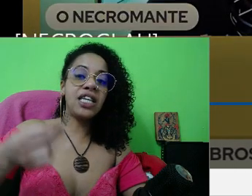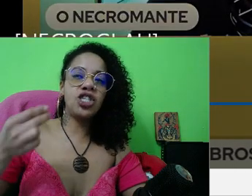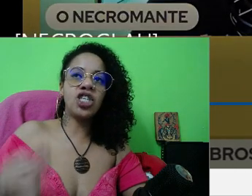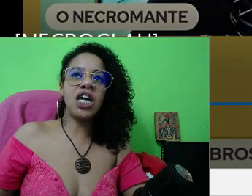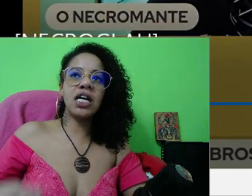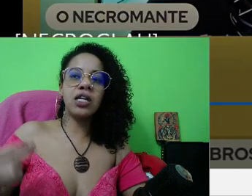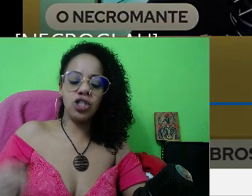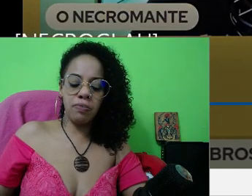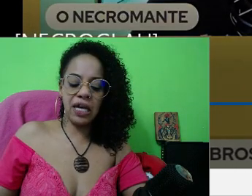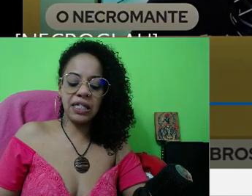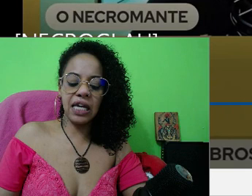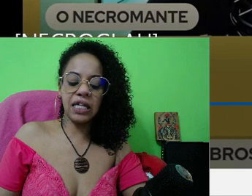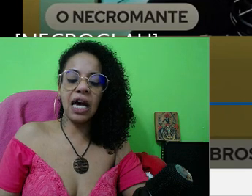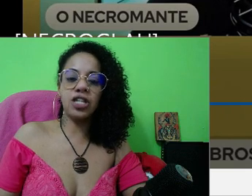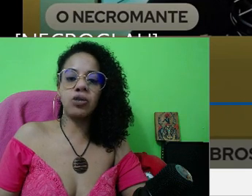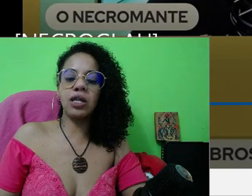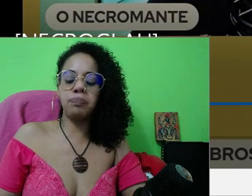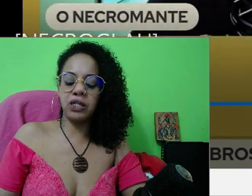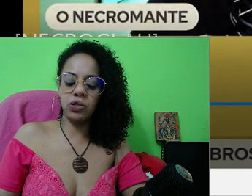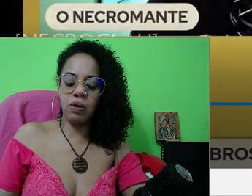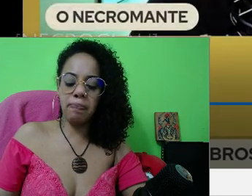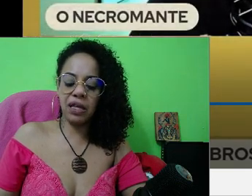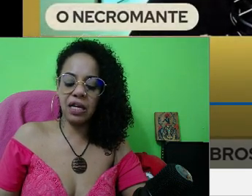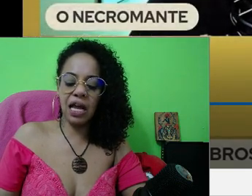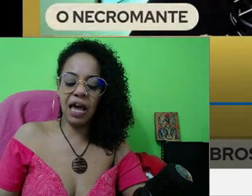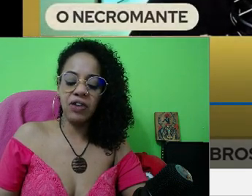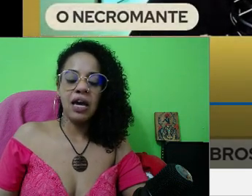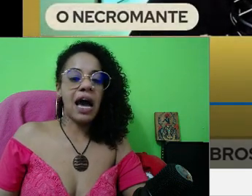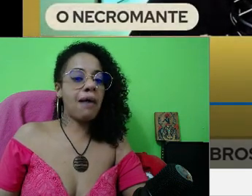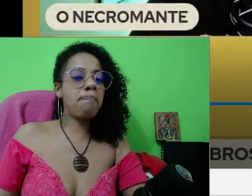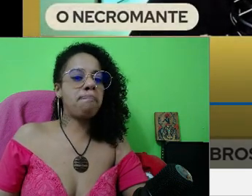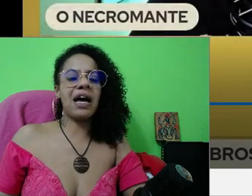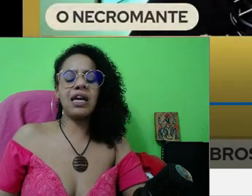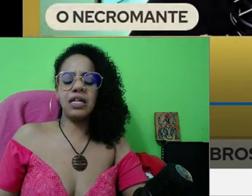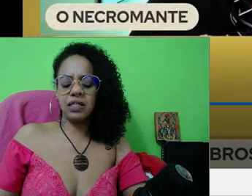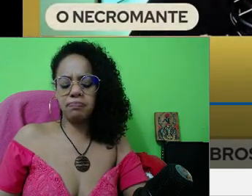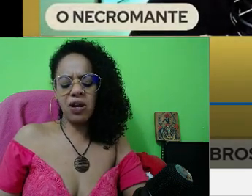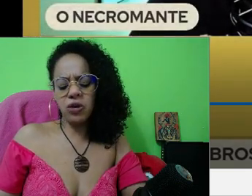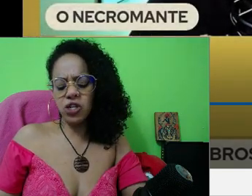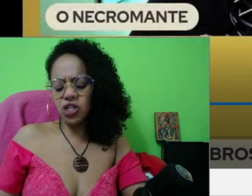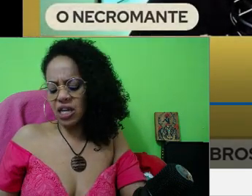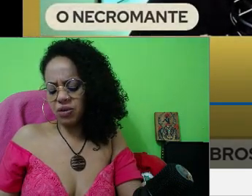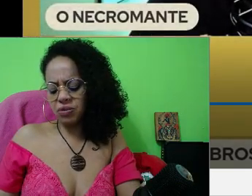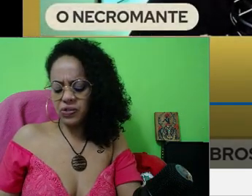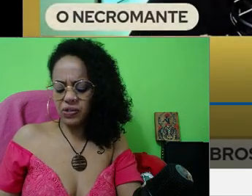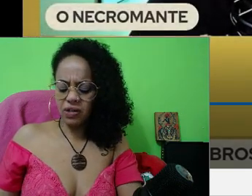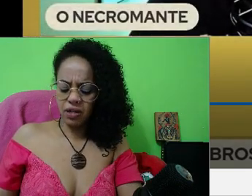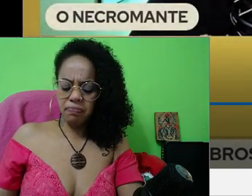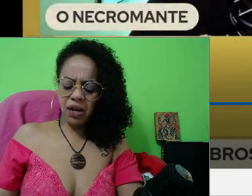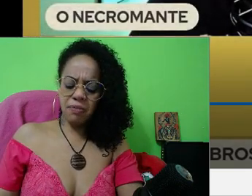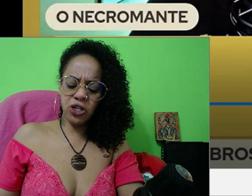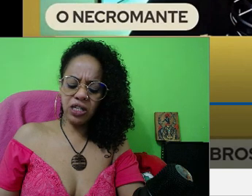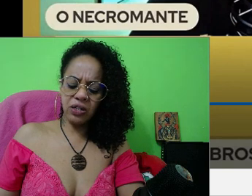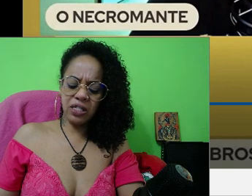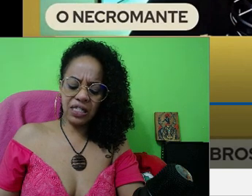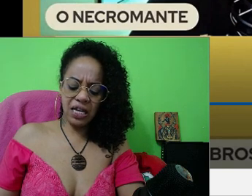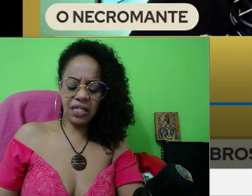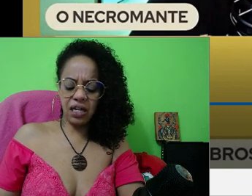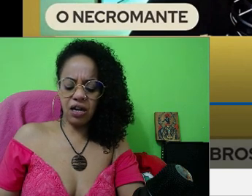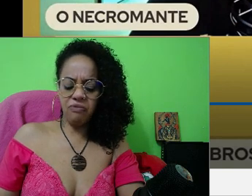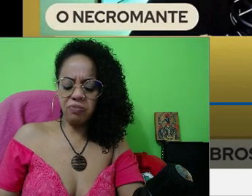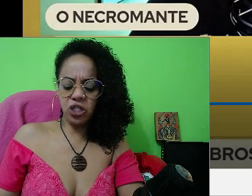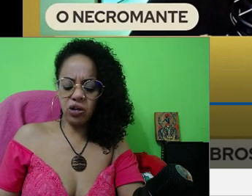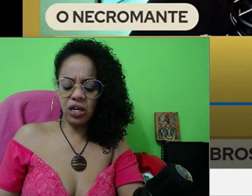que dia que eu chamei seis sete quatro pessoas para dentro da Live rapaz pelo amor de Deus pelo amor de Deus